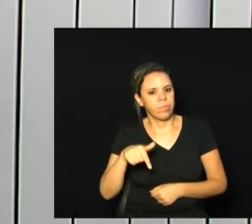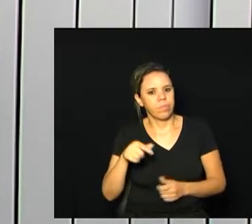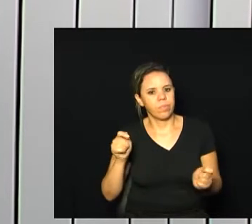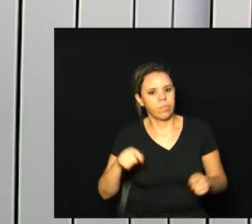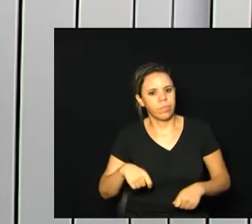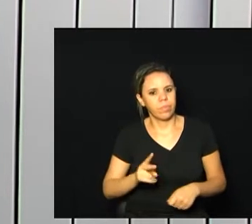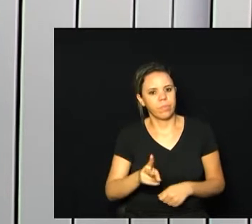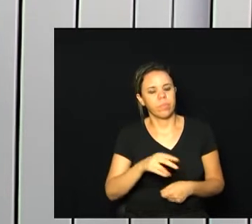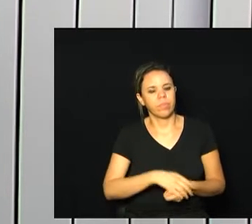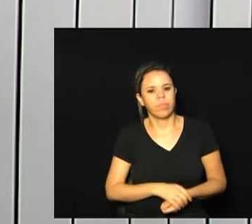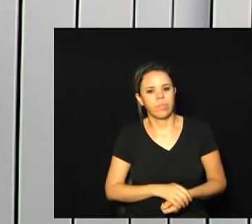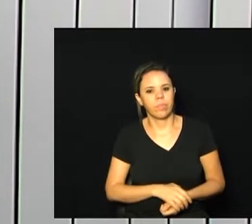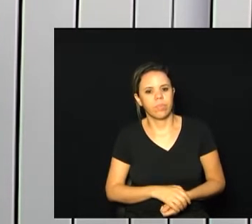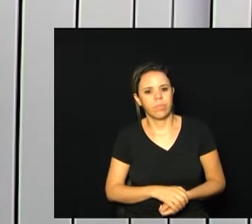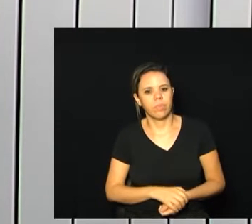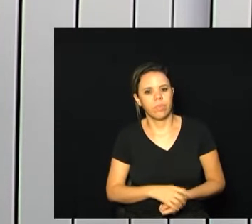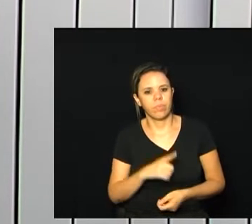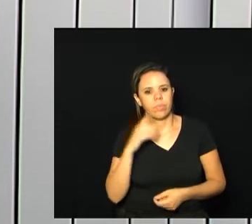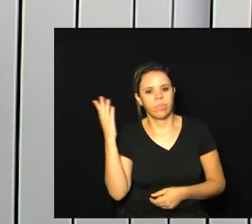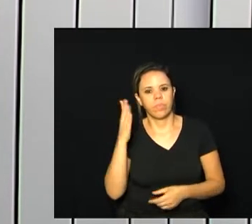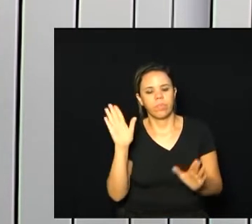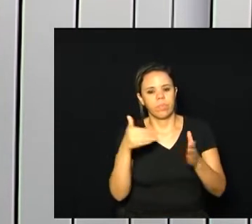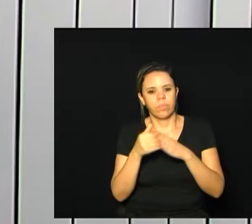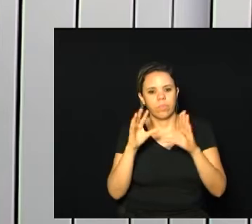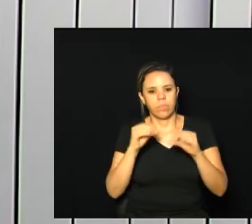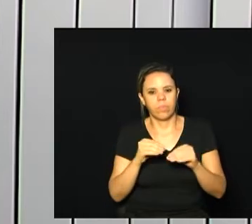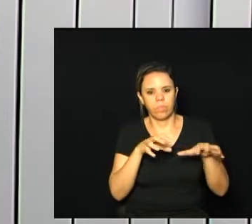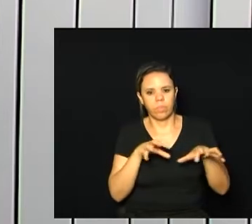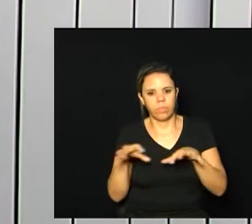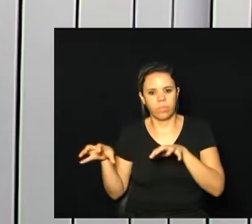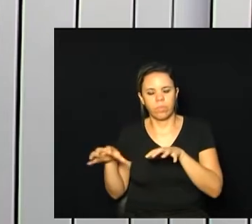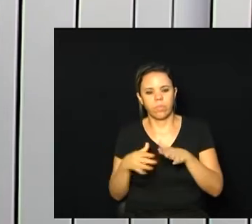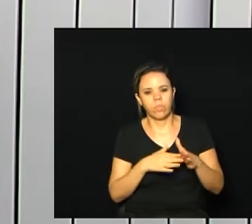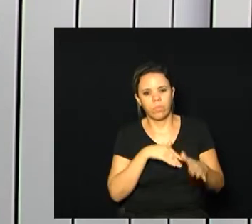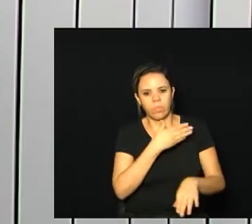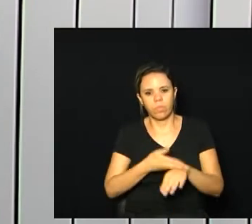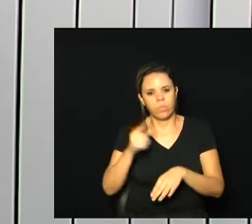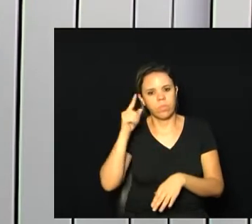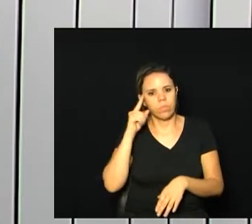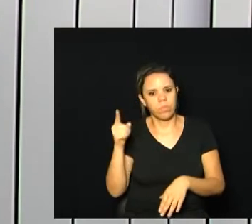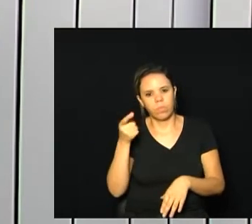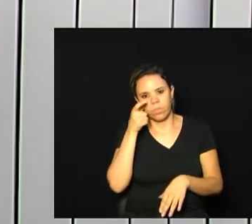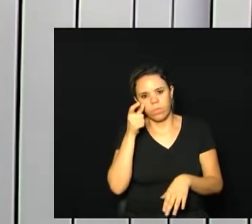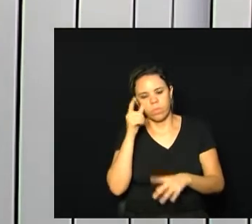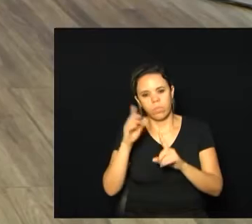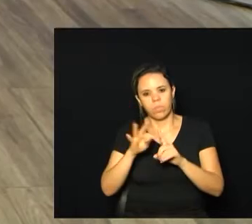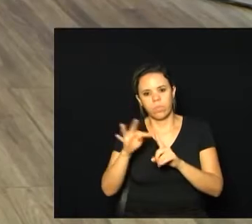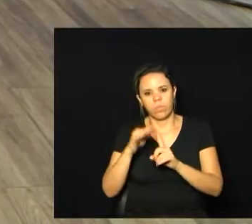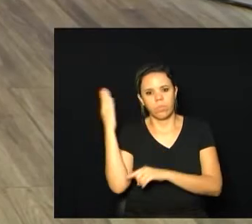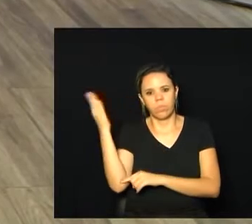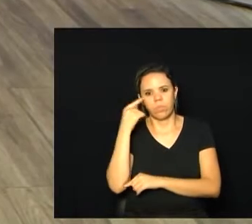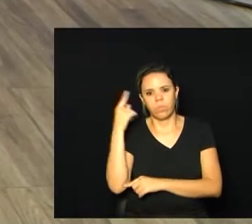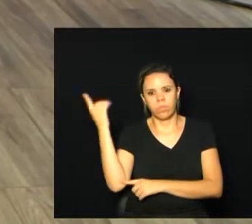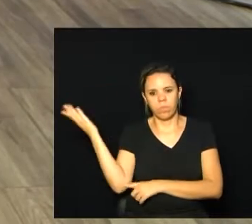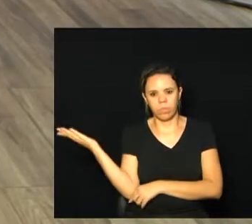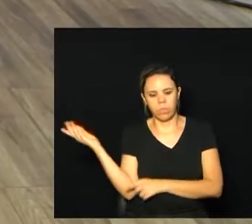condição permanece, viu? Tempo fechado e chuva durante todo o dia. Vamos às temperaturas? Olha só que na minha